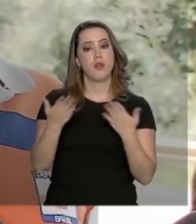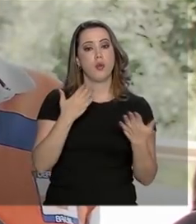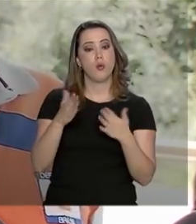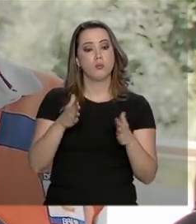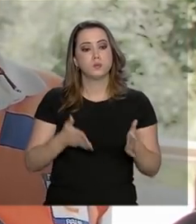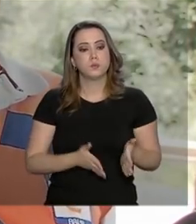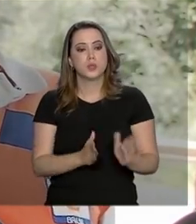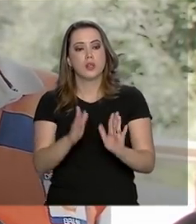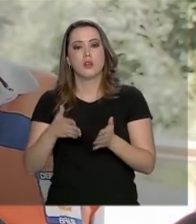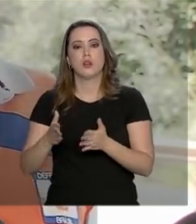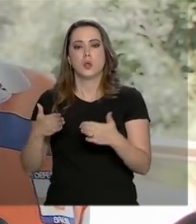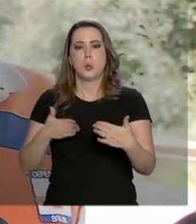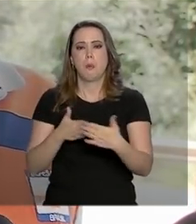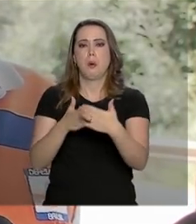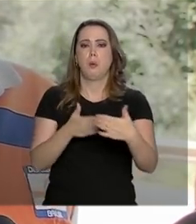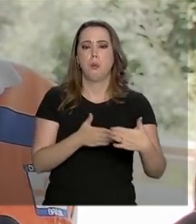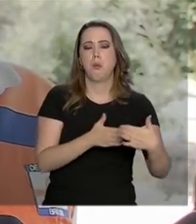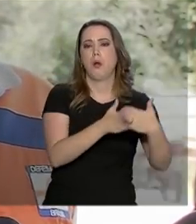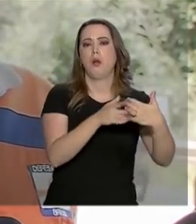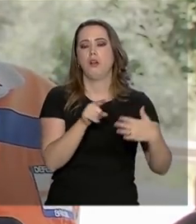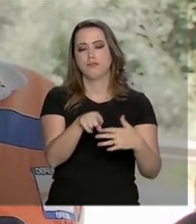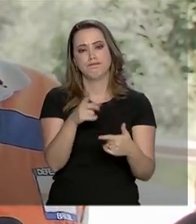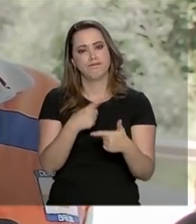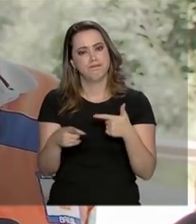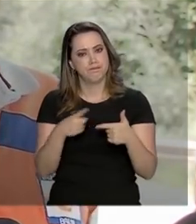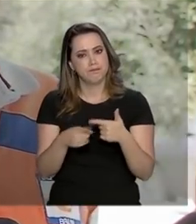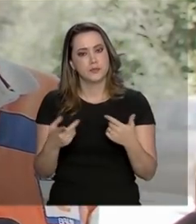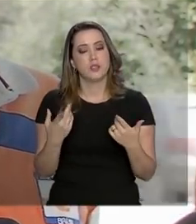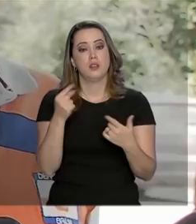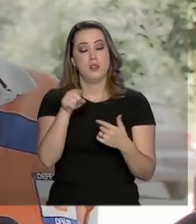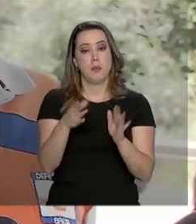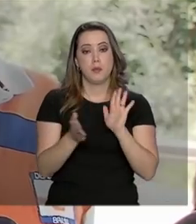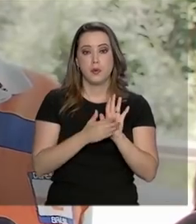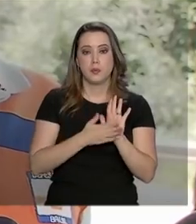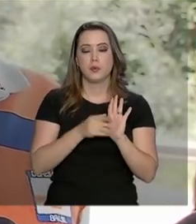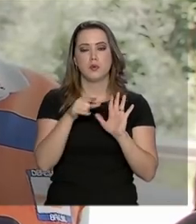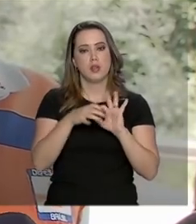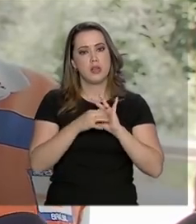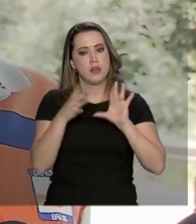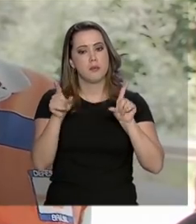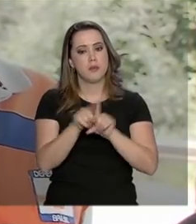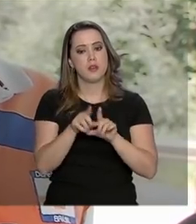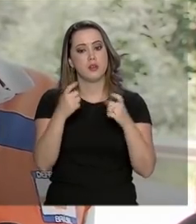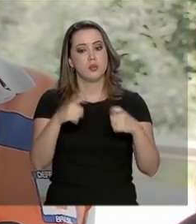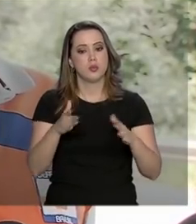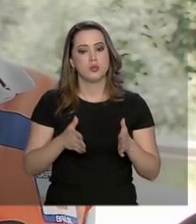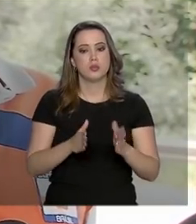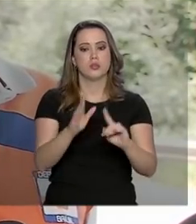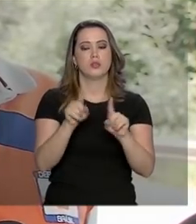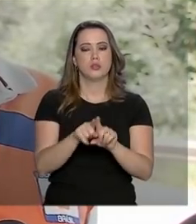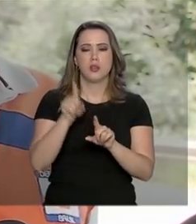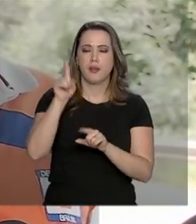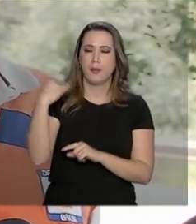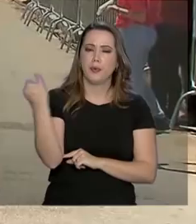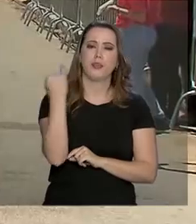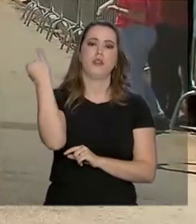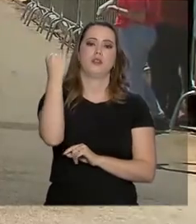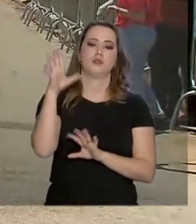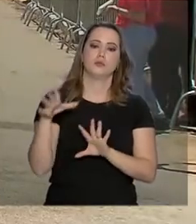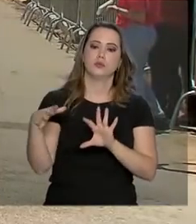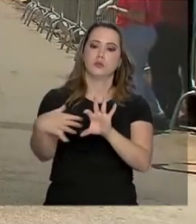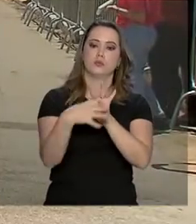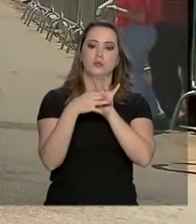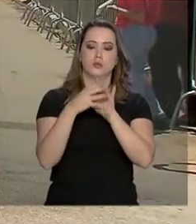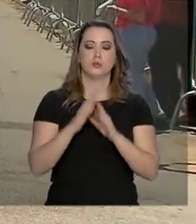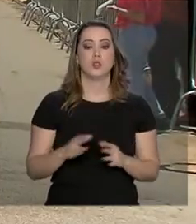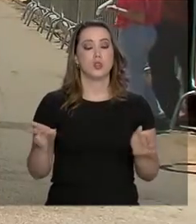estrada que está obstruída por barro, pelos rejeitos, para proporcionar a liberação dessa rodovia, que é uma importante via de ligação. E